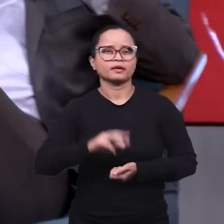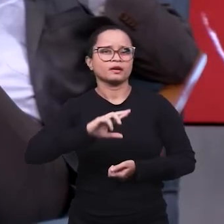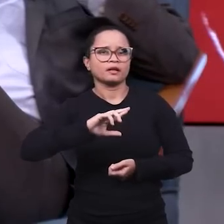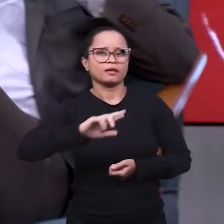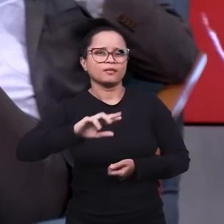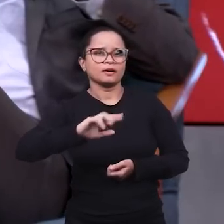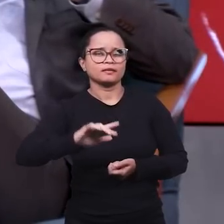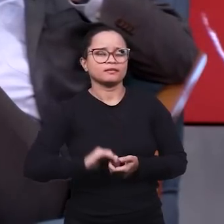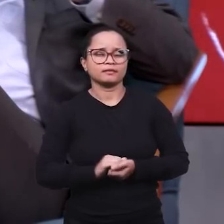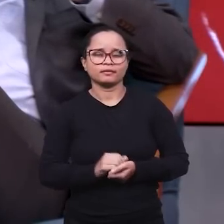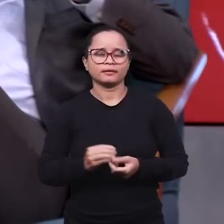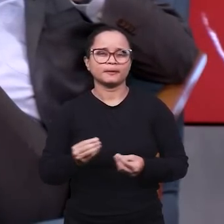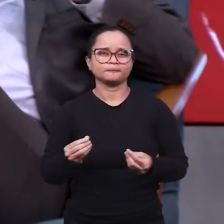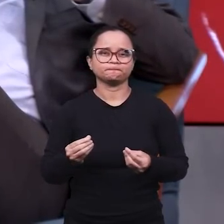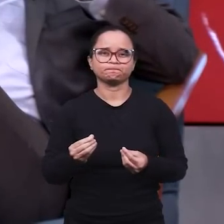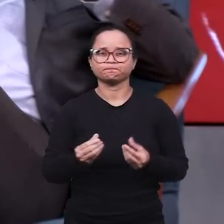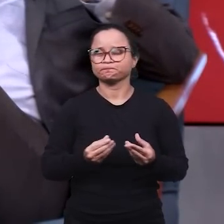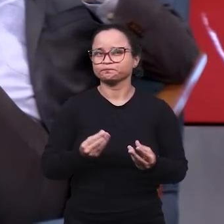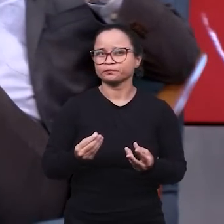para